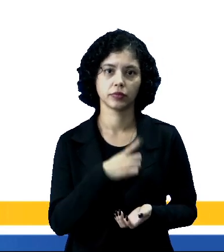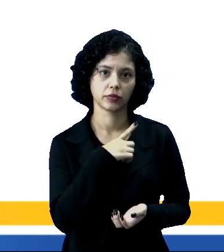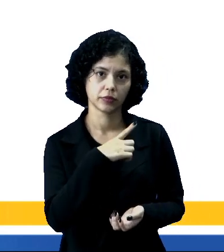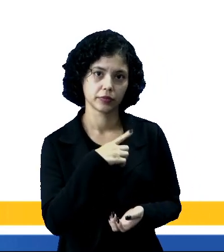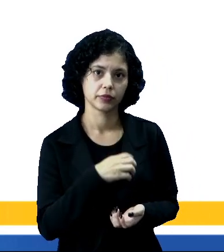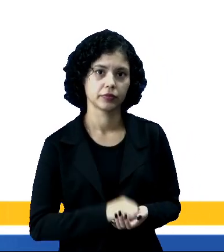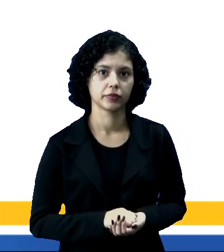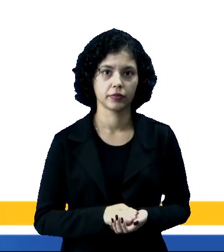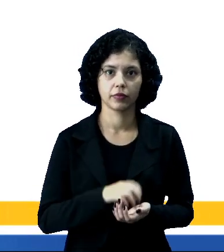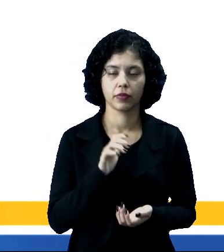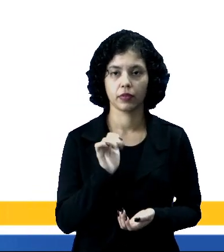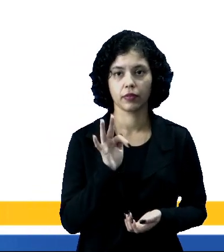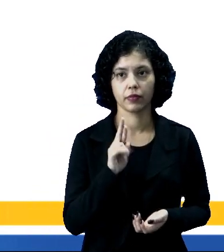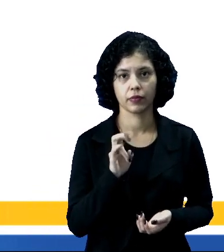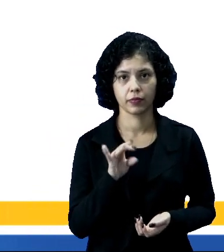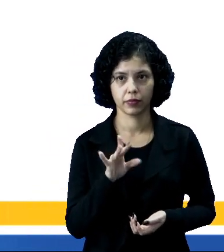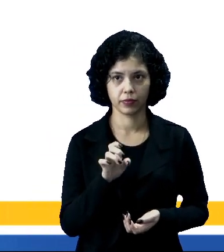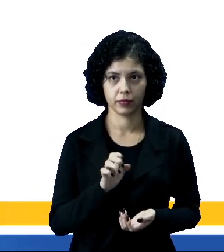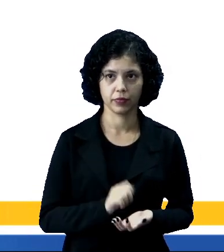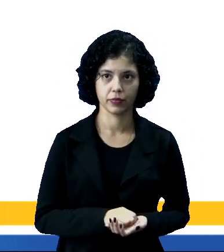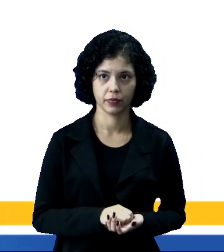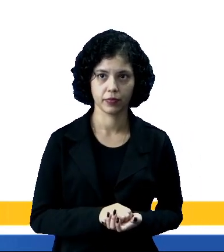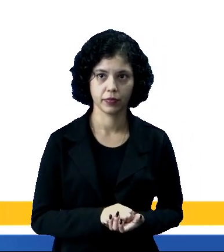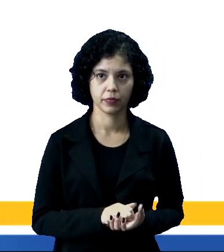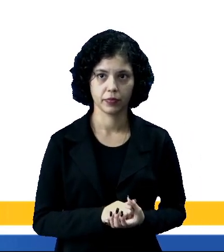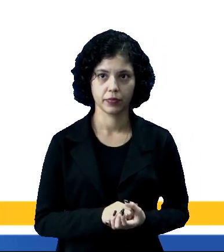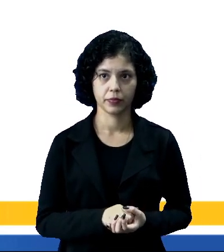têm afinidade.